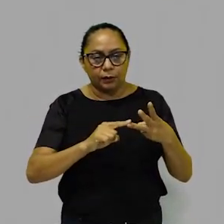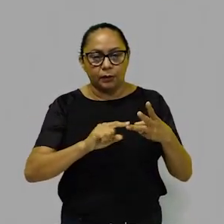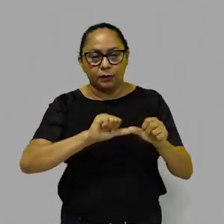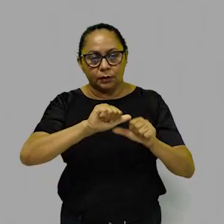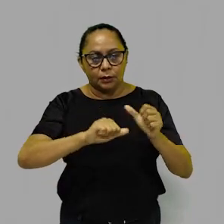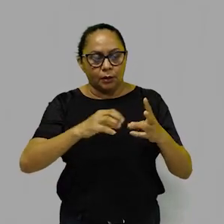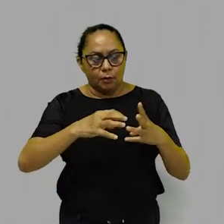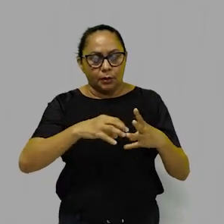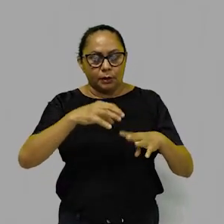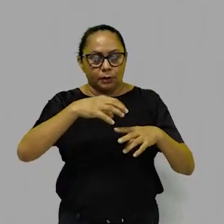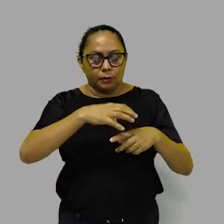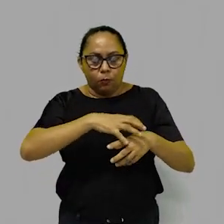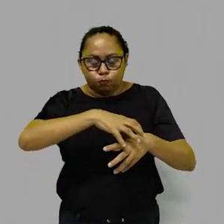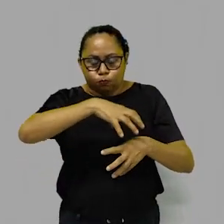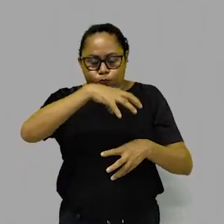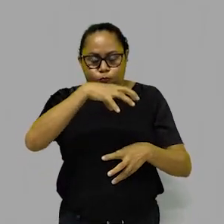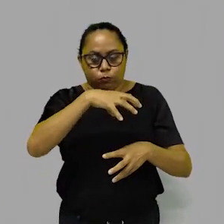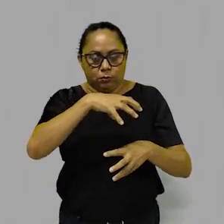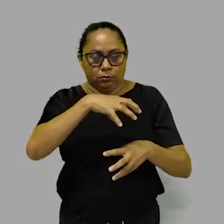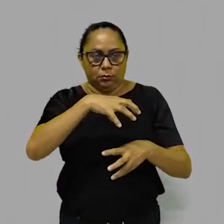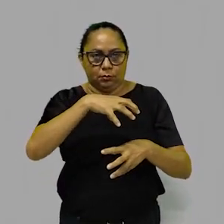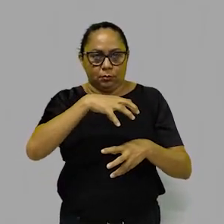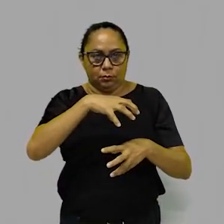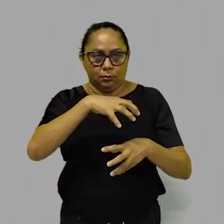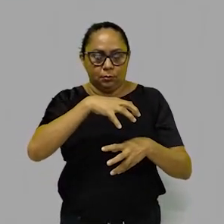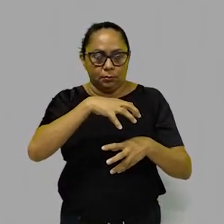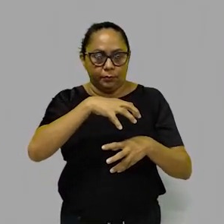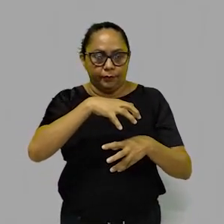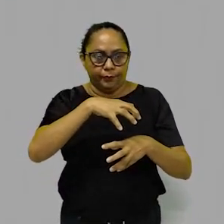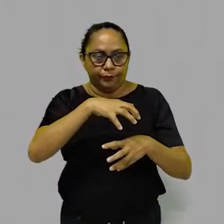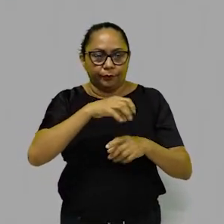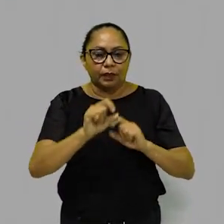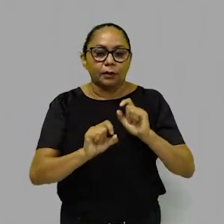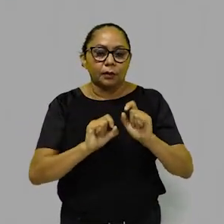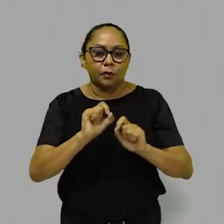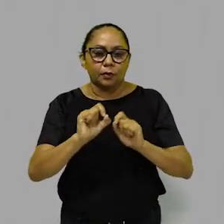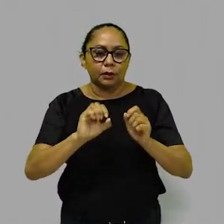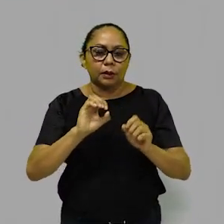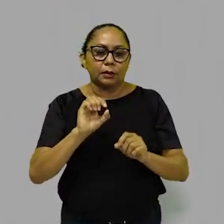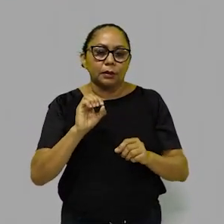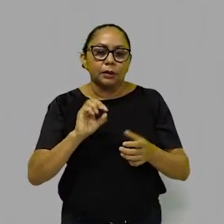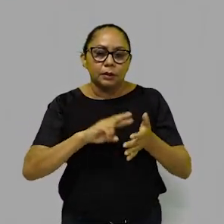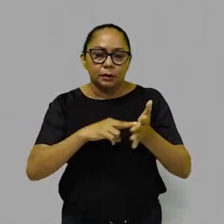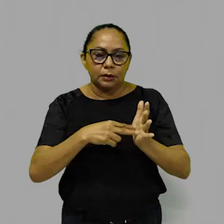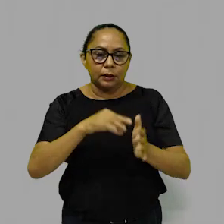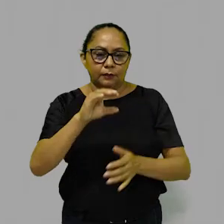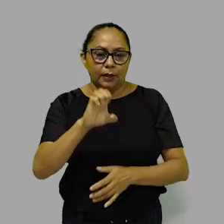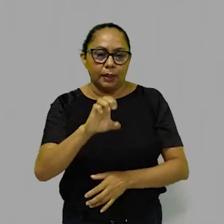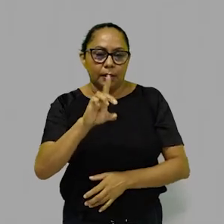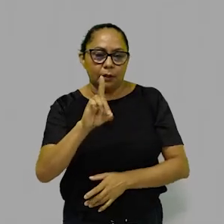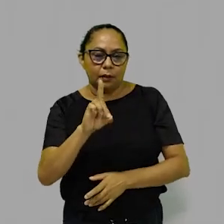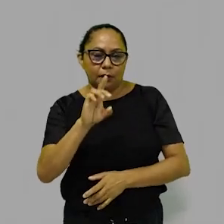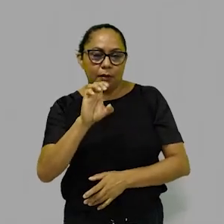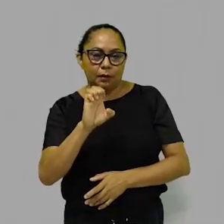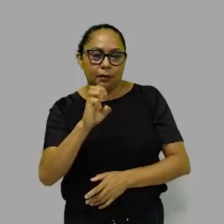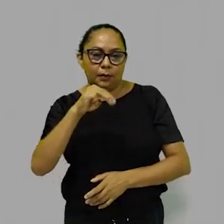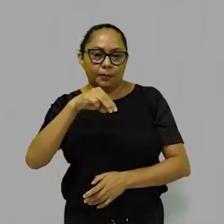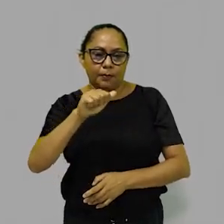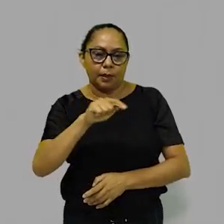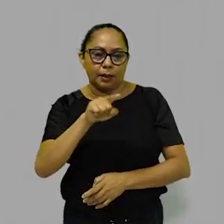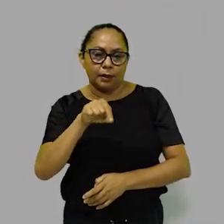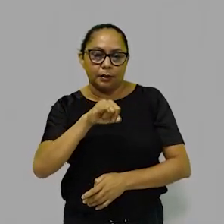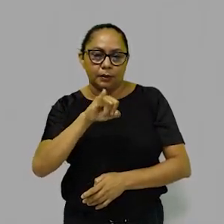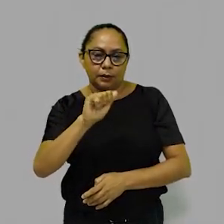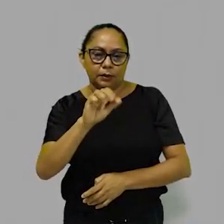chama, ok? O órgão vai ficar edemasiado, ou seja, ele está com edema, ok? E,